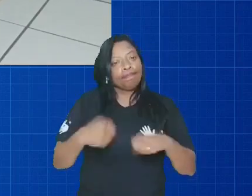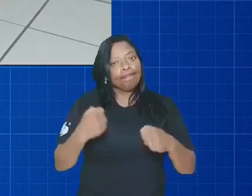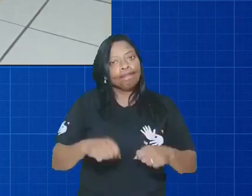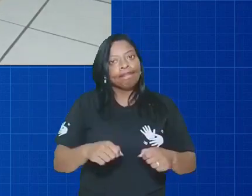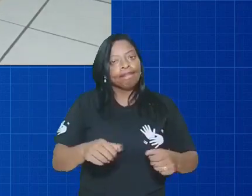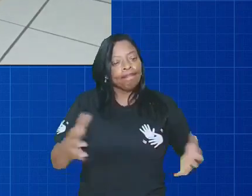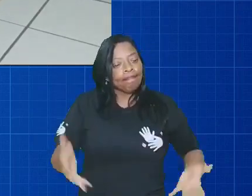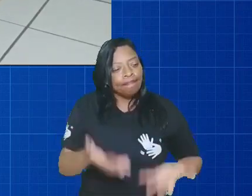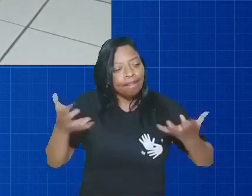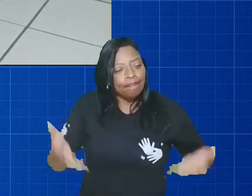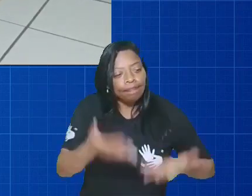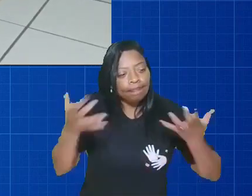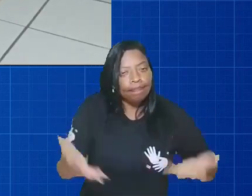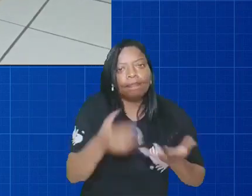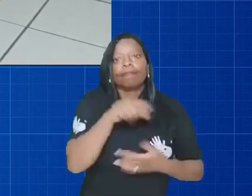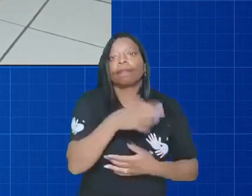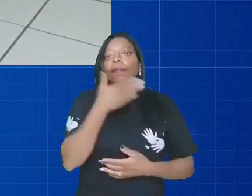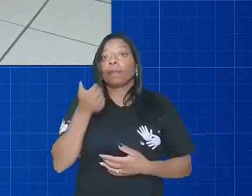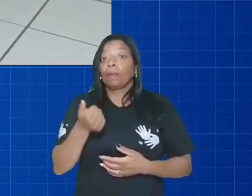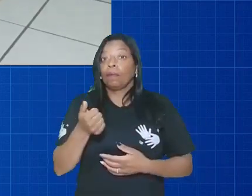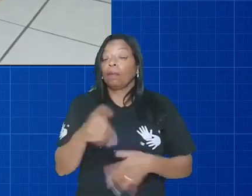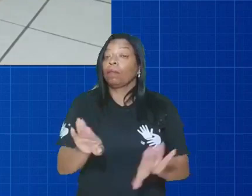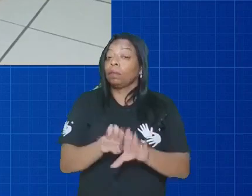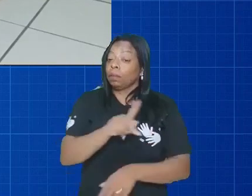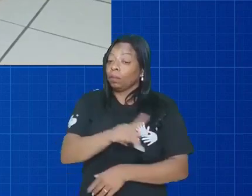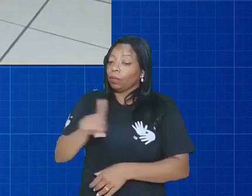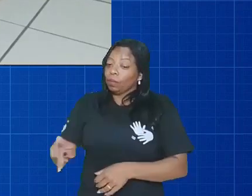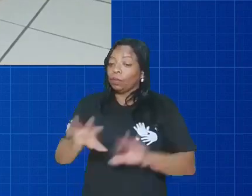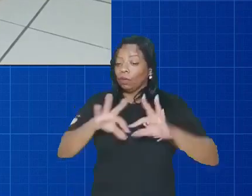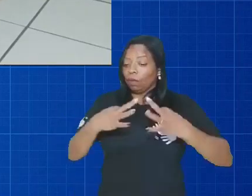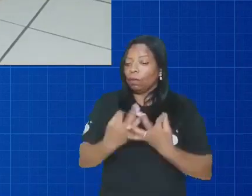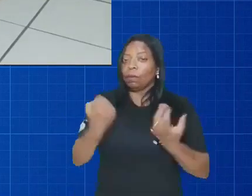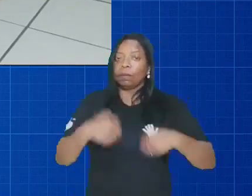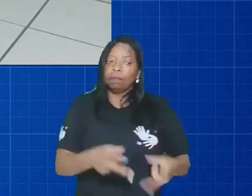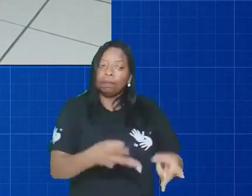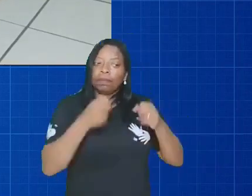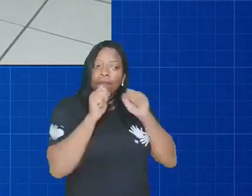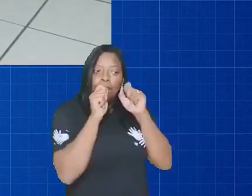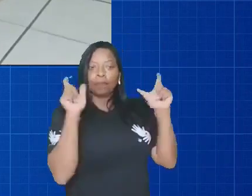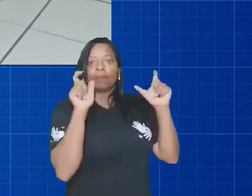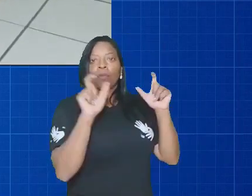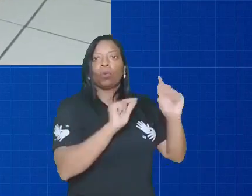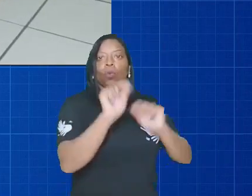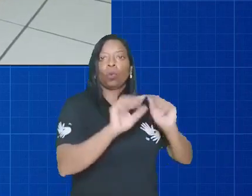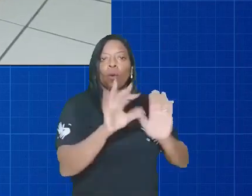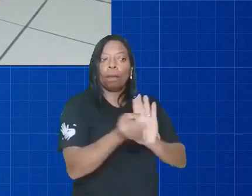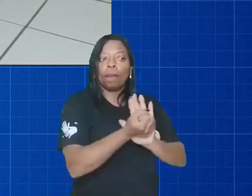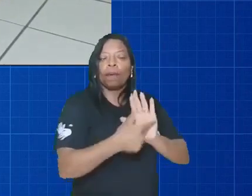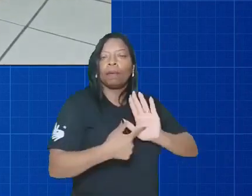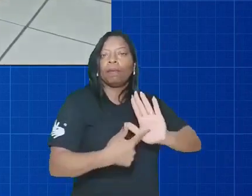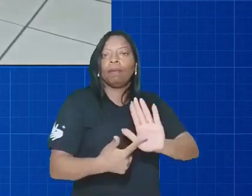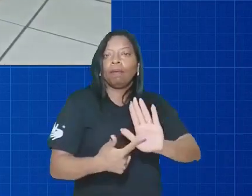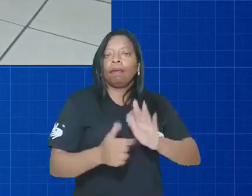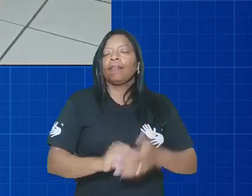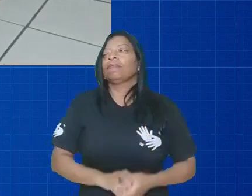Professores, familiares, né, estejam atentos a todos esses sinais. E a gente sabe que esses casos em especial, eles merecem uma